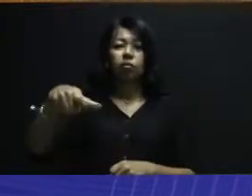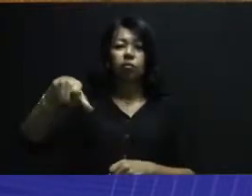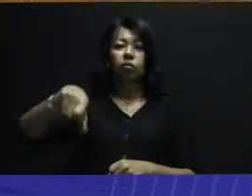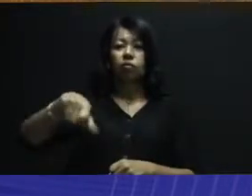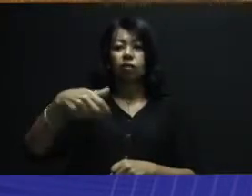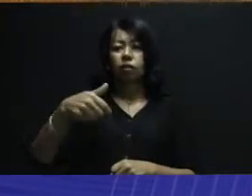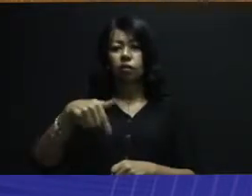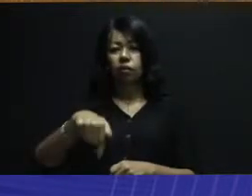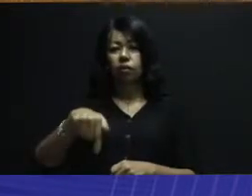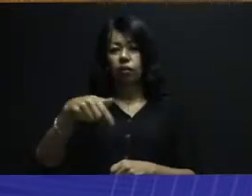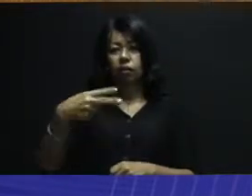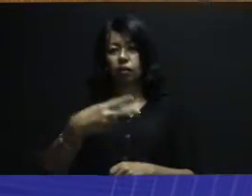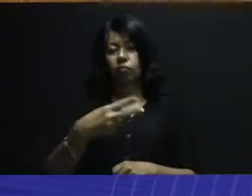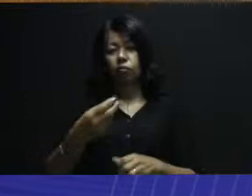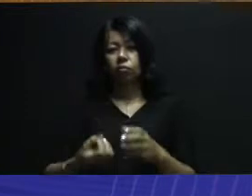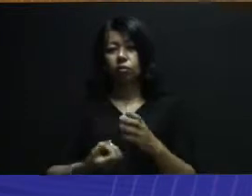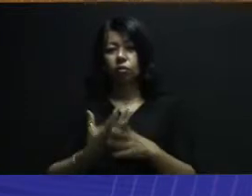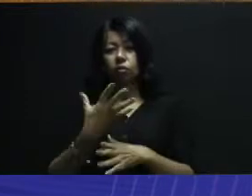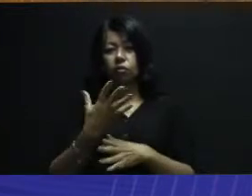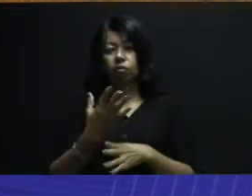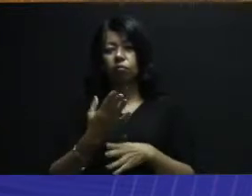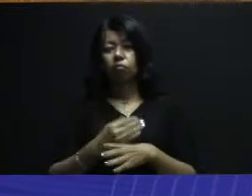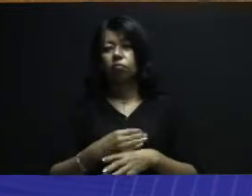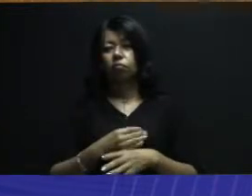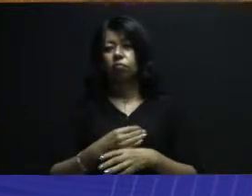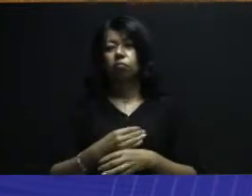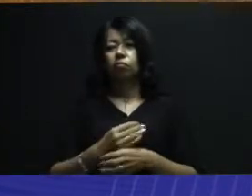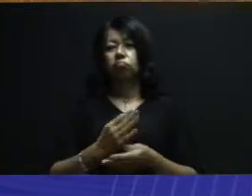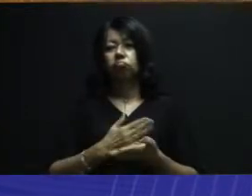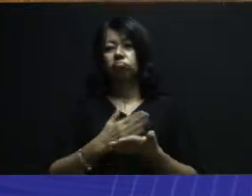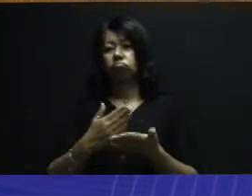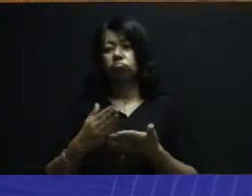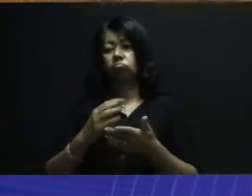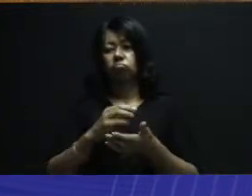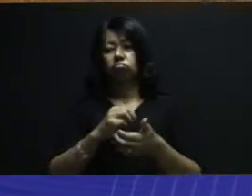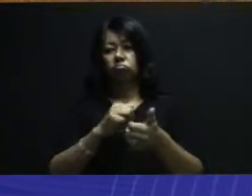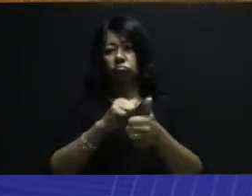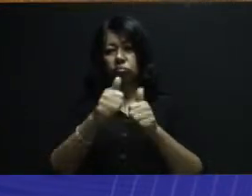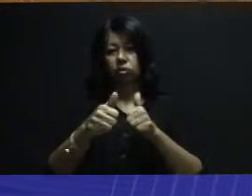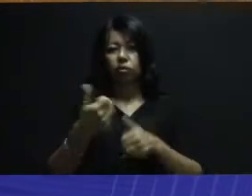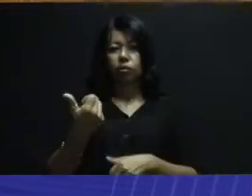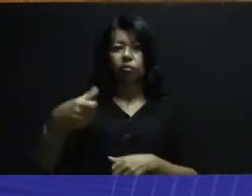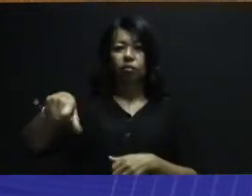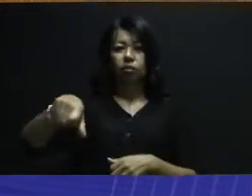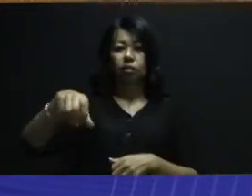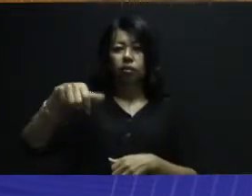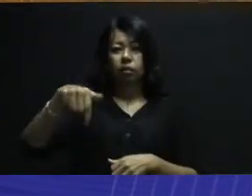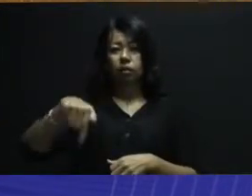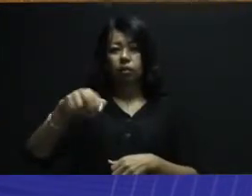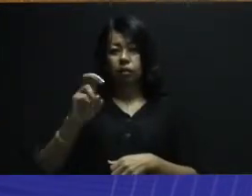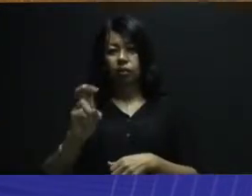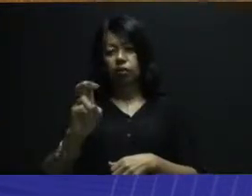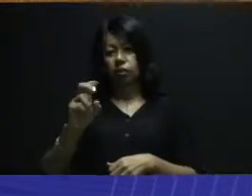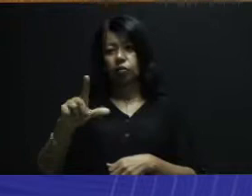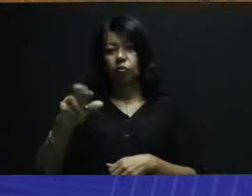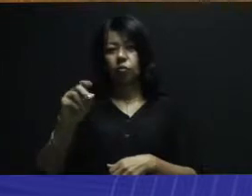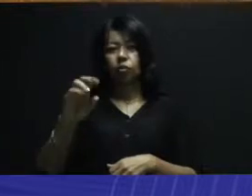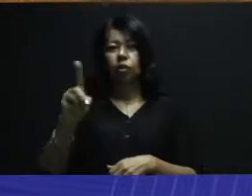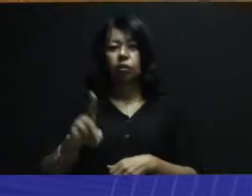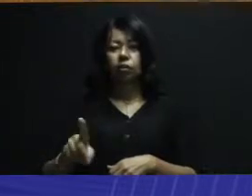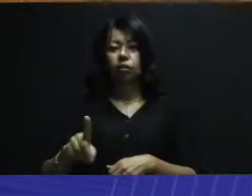1972, com a criação da Divisão de Esportes. Em 1975, Luiz graduou-se em